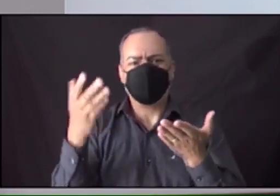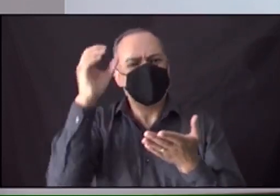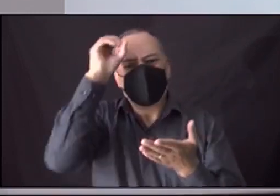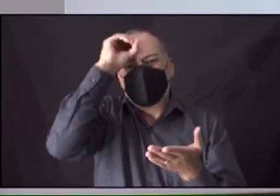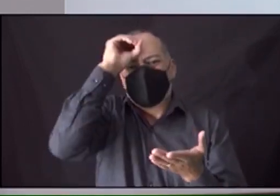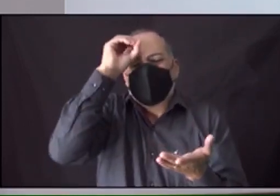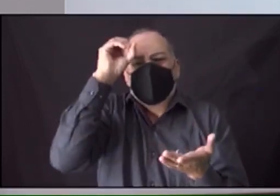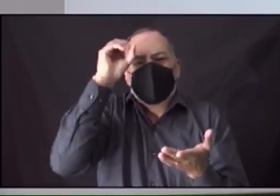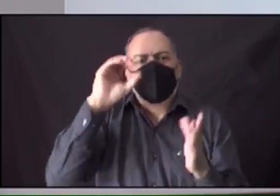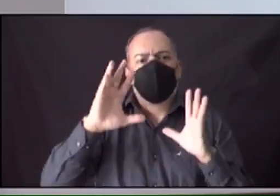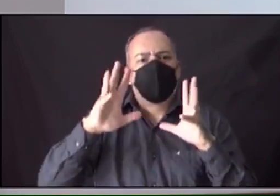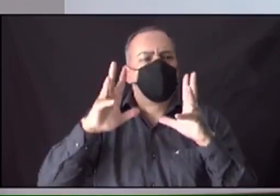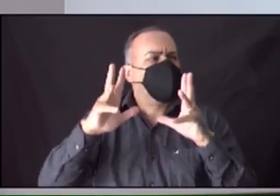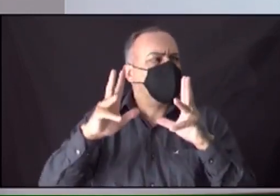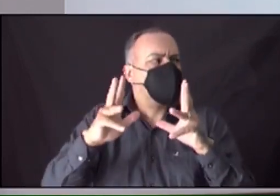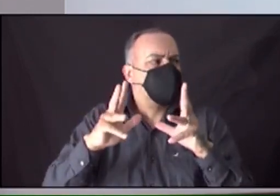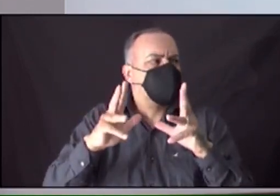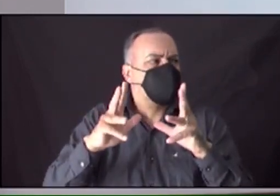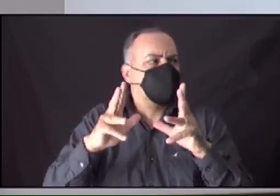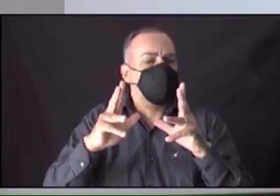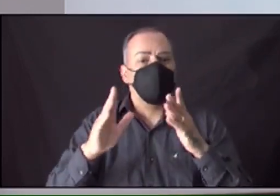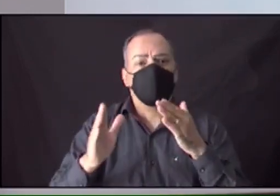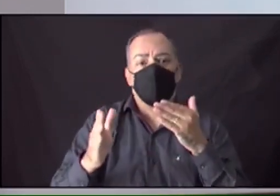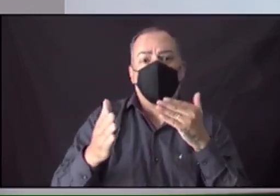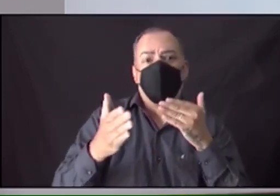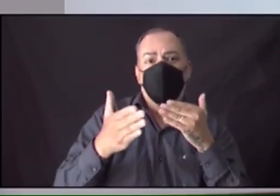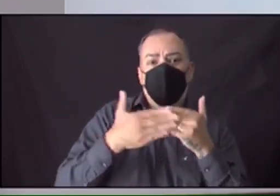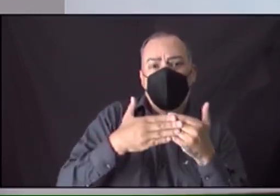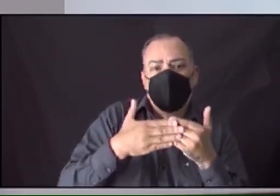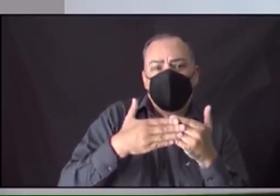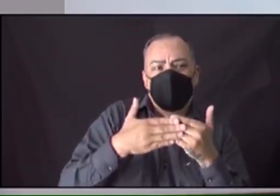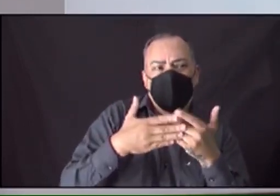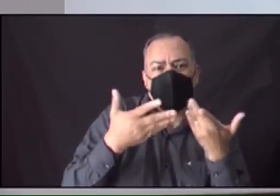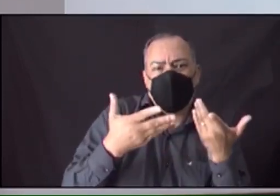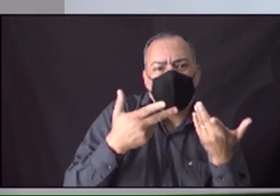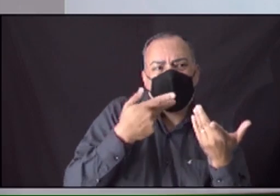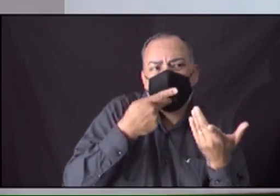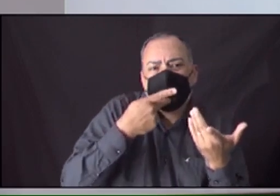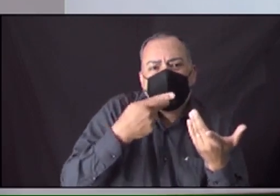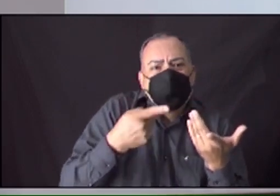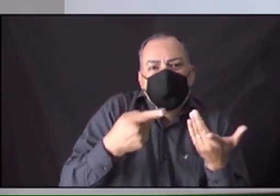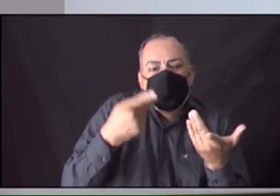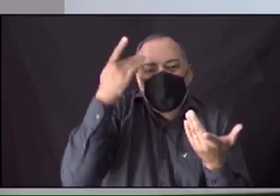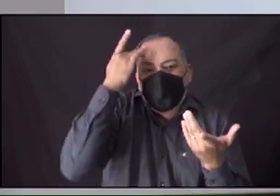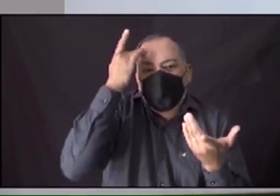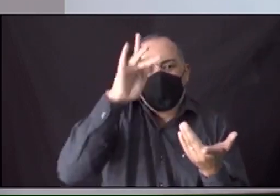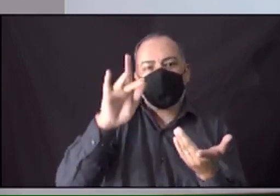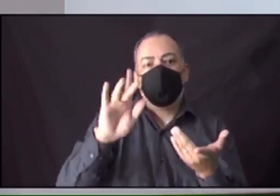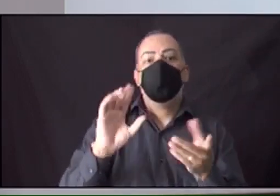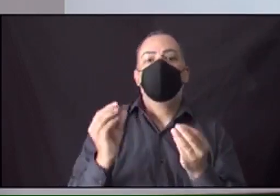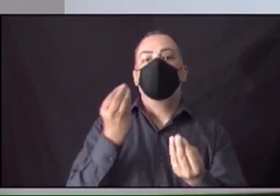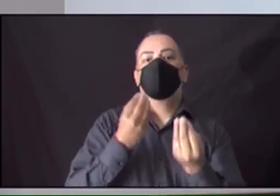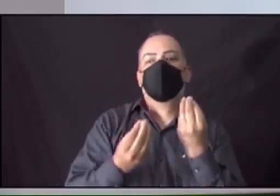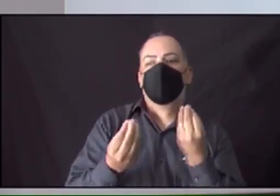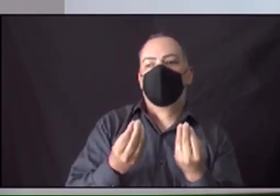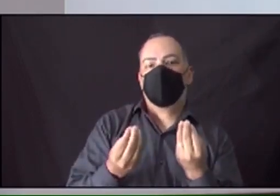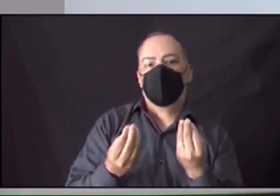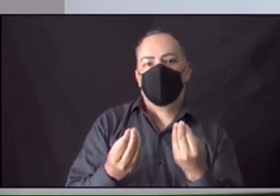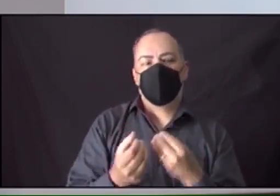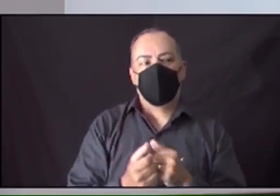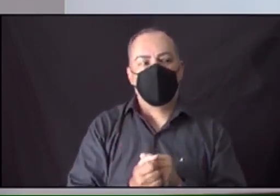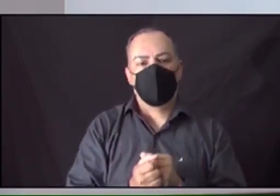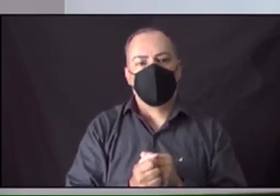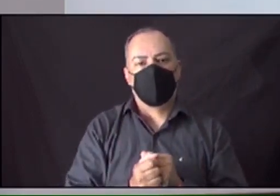mundo abriu, aí a gente tinha que fechar, aí a gente dizia que não era essencial, mas acontecia que era essencial por causa daquele